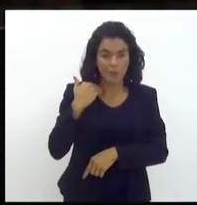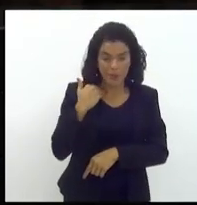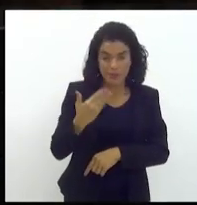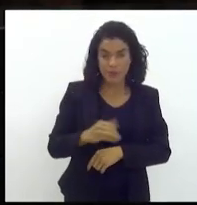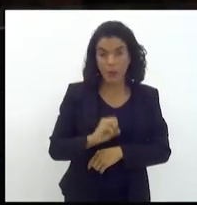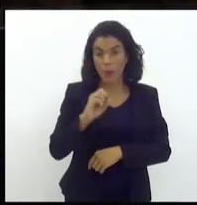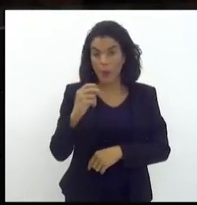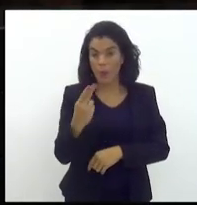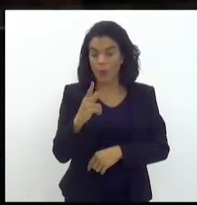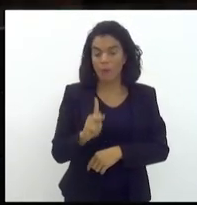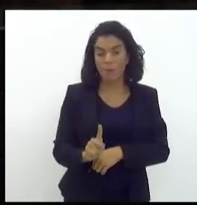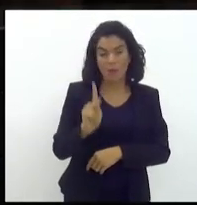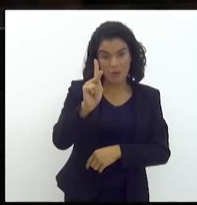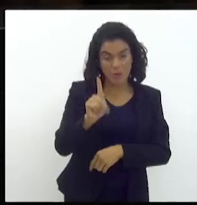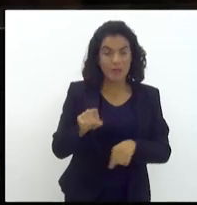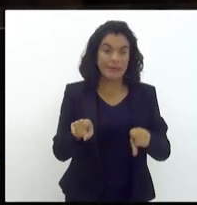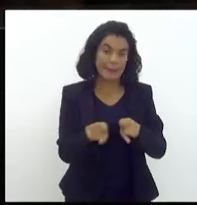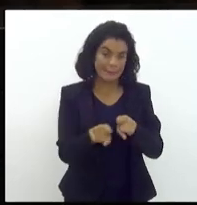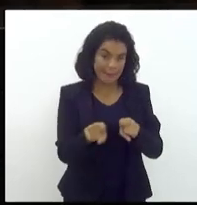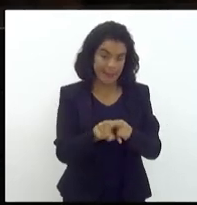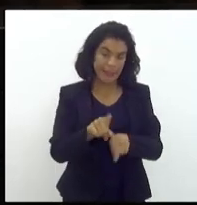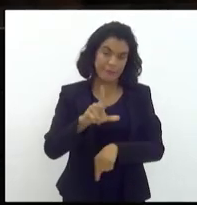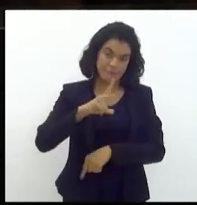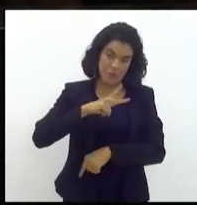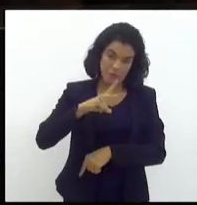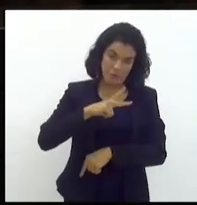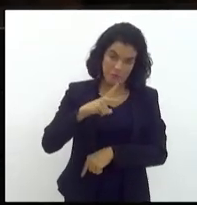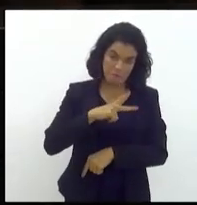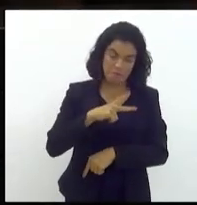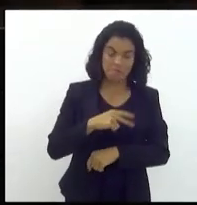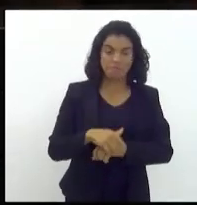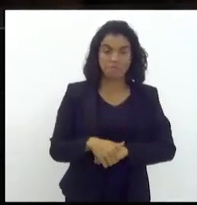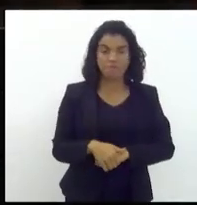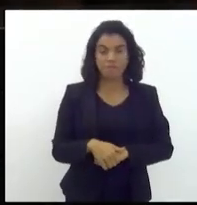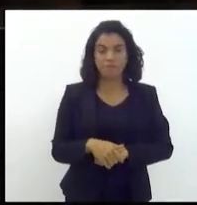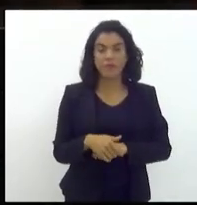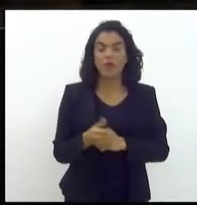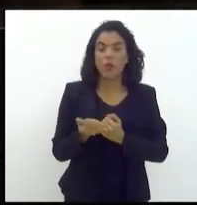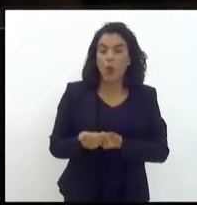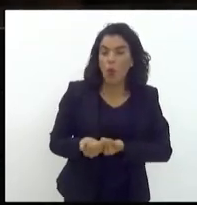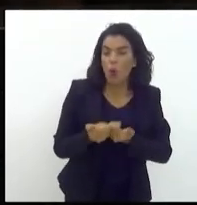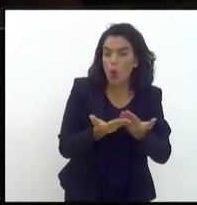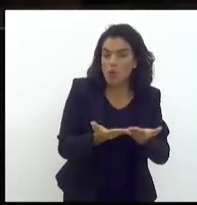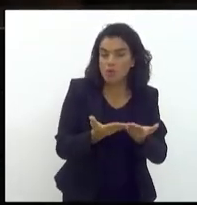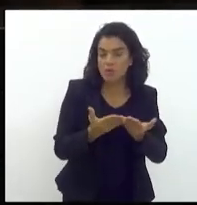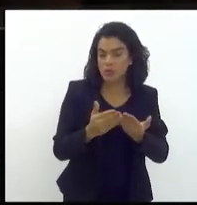e até mesmo da iniciativa privada função de consensões públicas